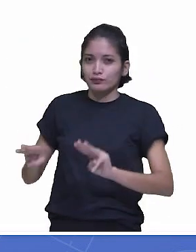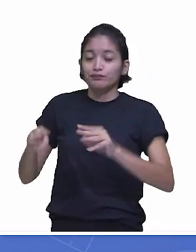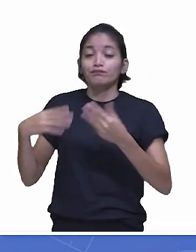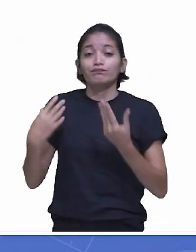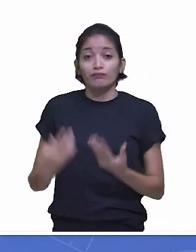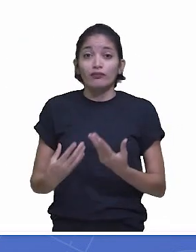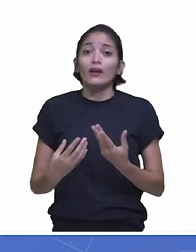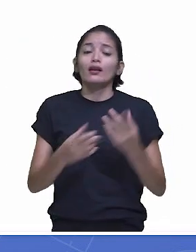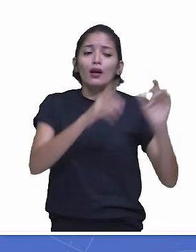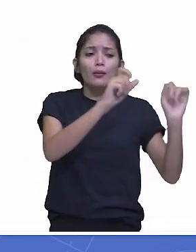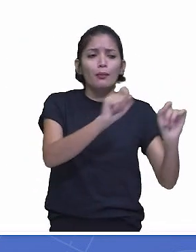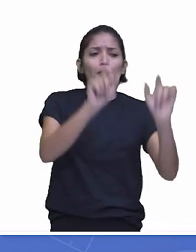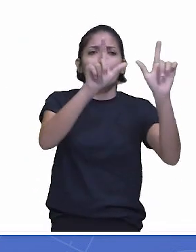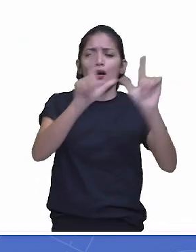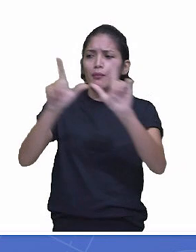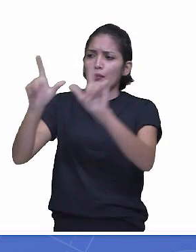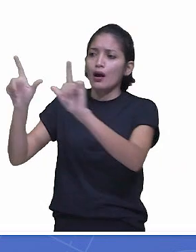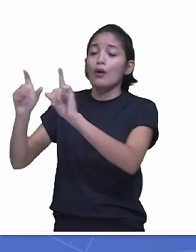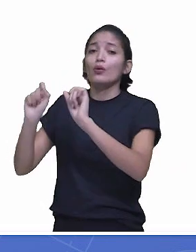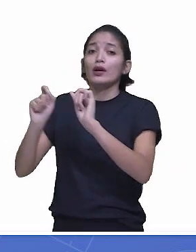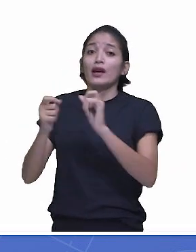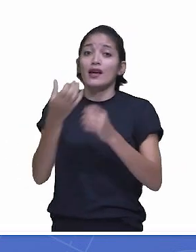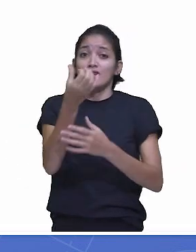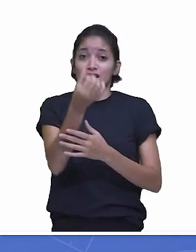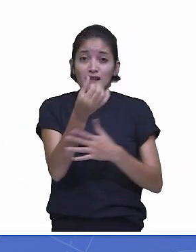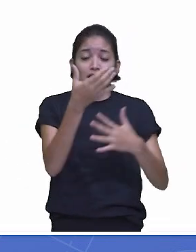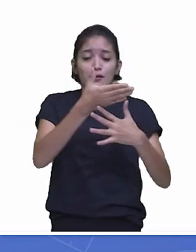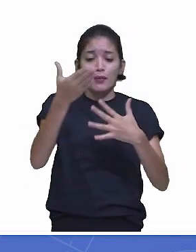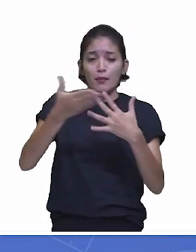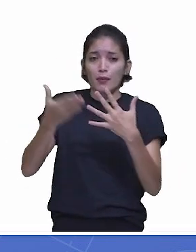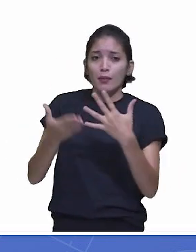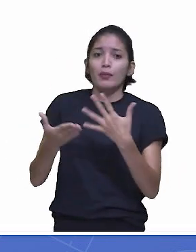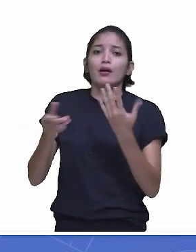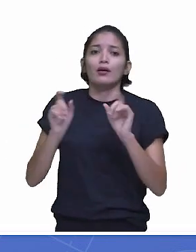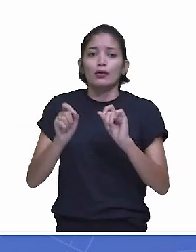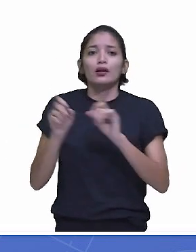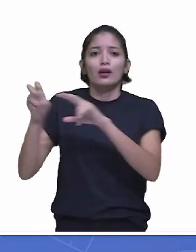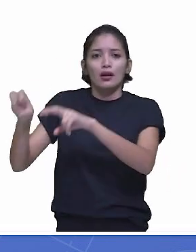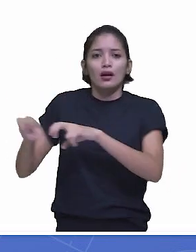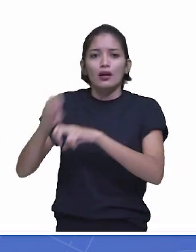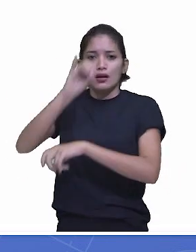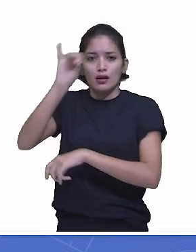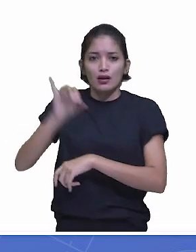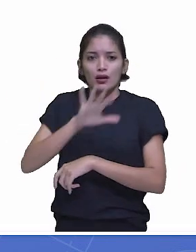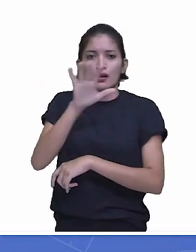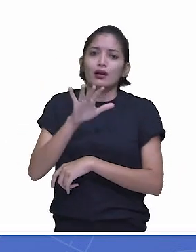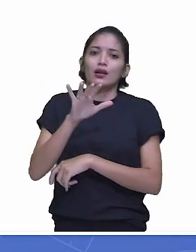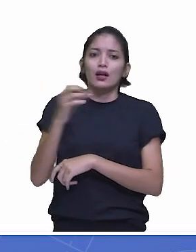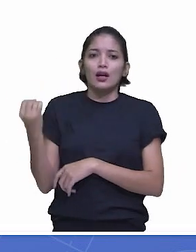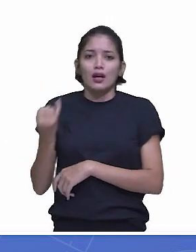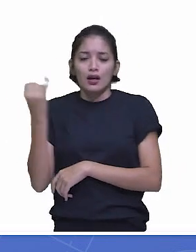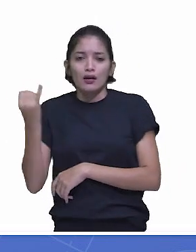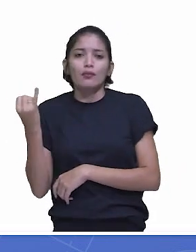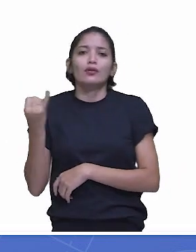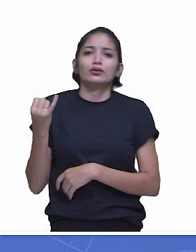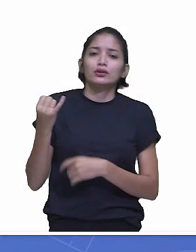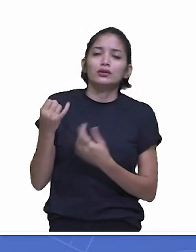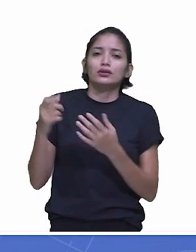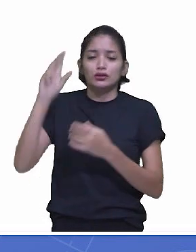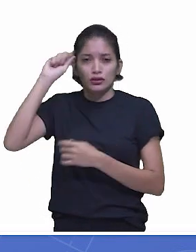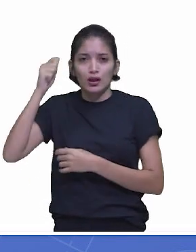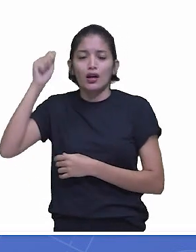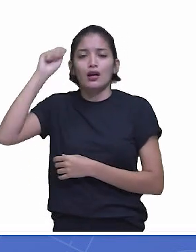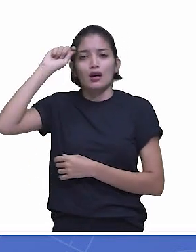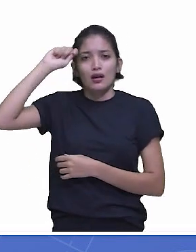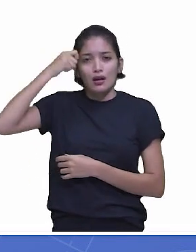acontecerão aos museus. A coleção está disponível em 6 categorias: paisagens urbanas, impressionismos,